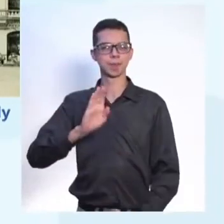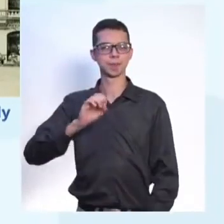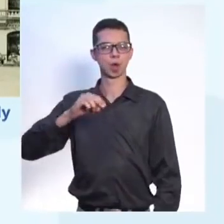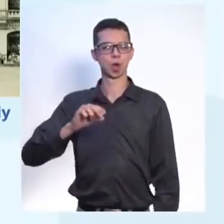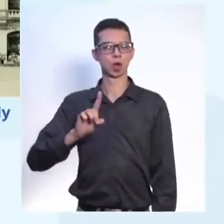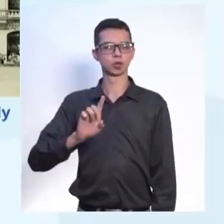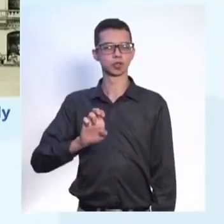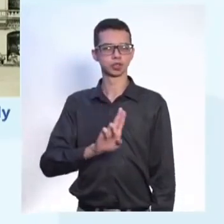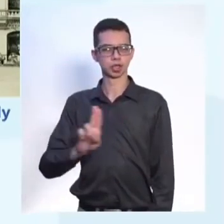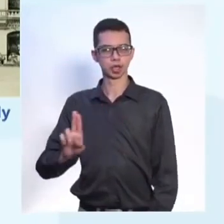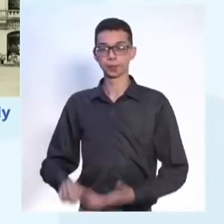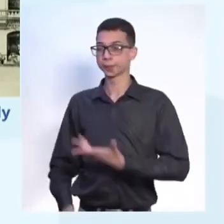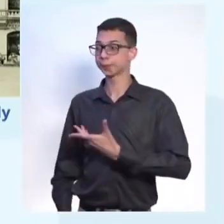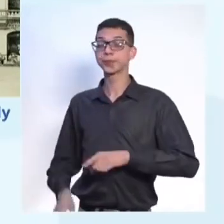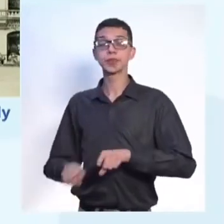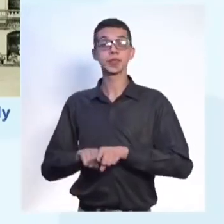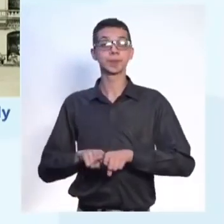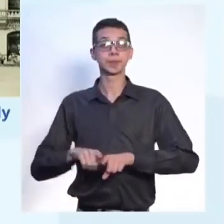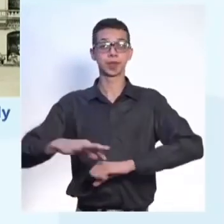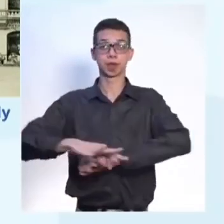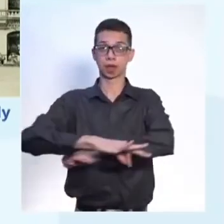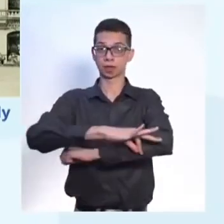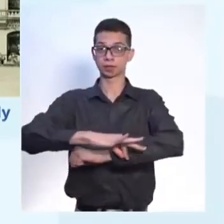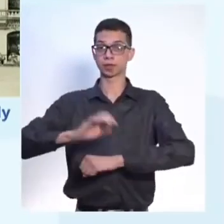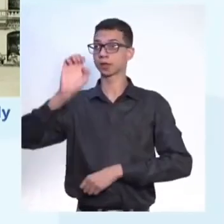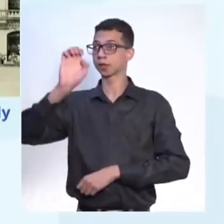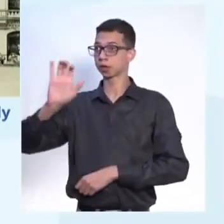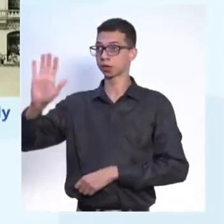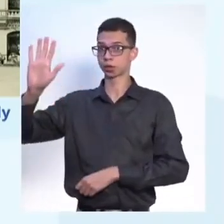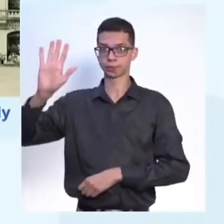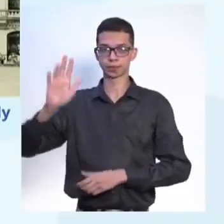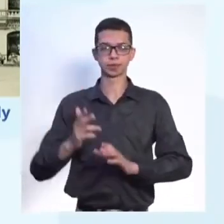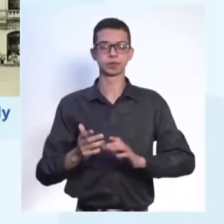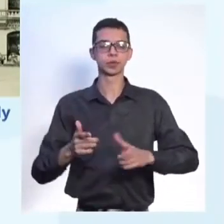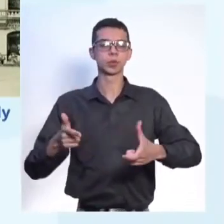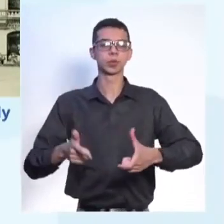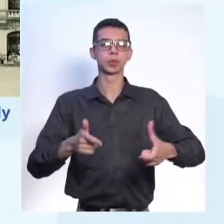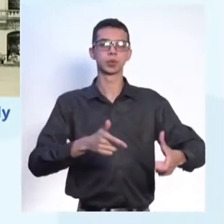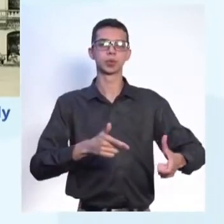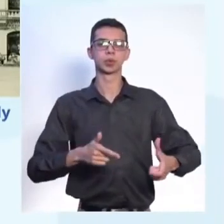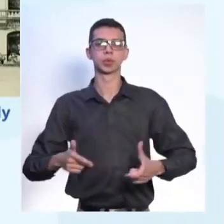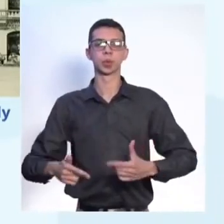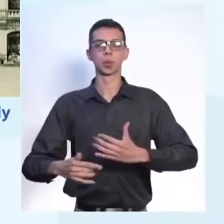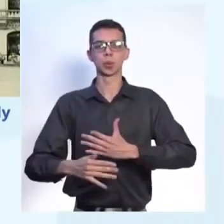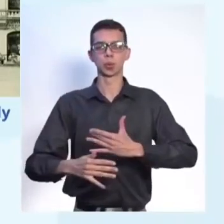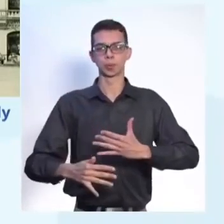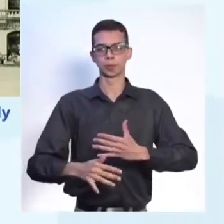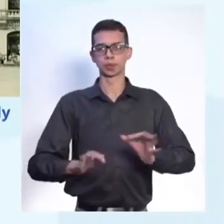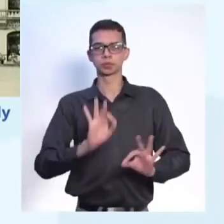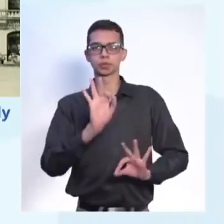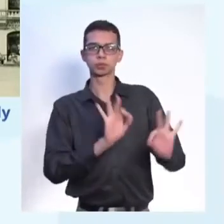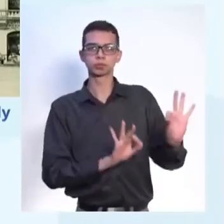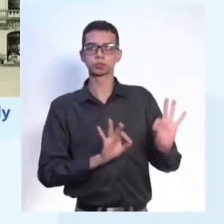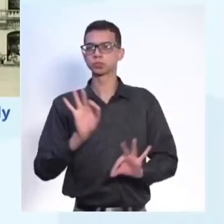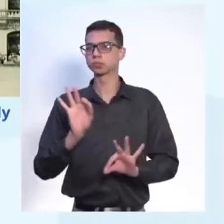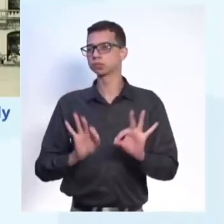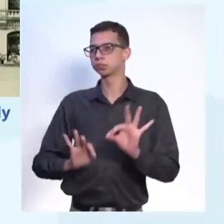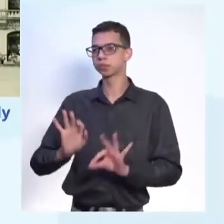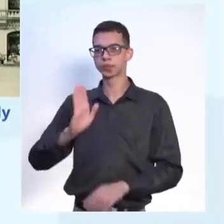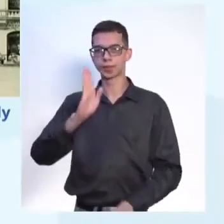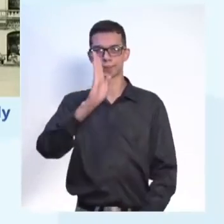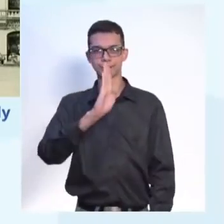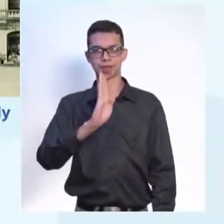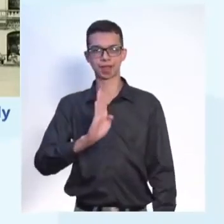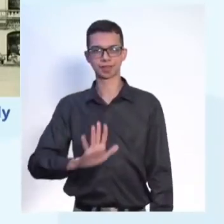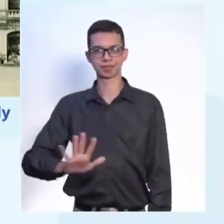europeia que está se desenhando nas áreas urbanas do Brasil. Então, a urbanização do